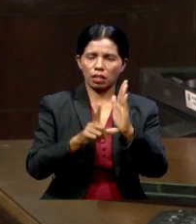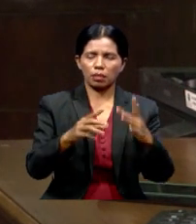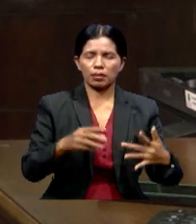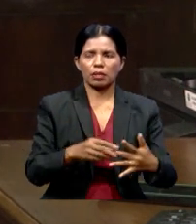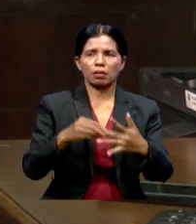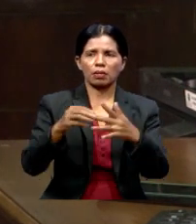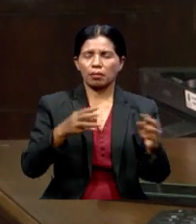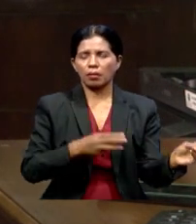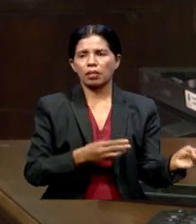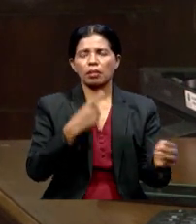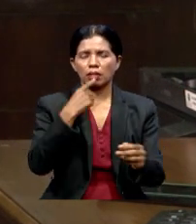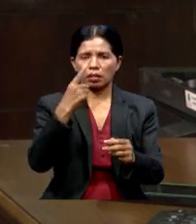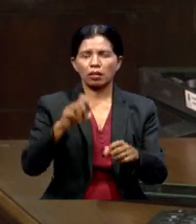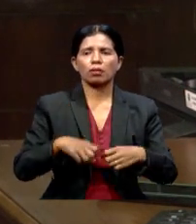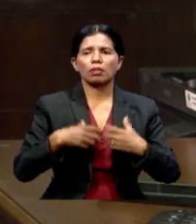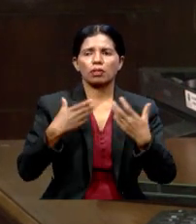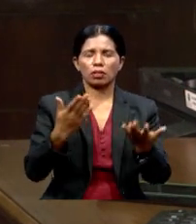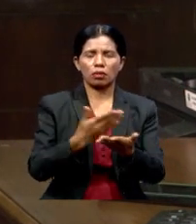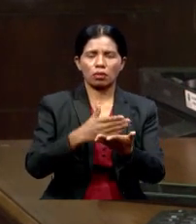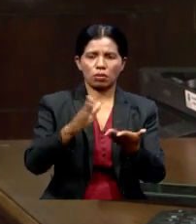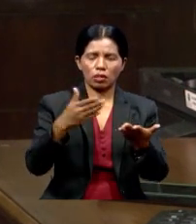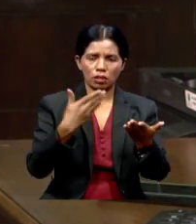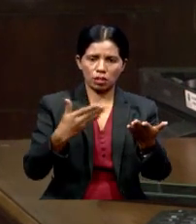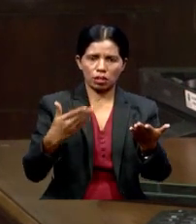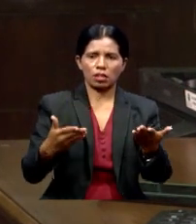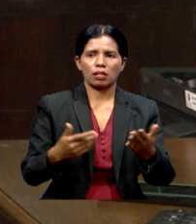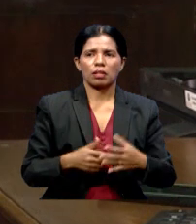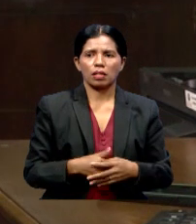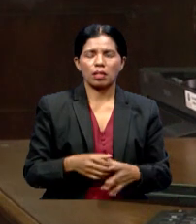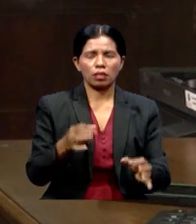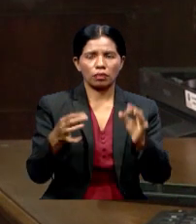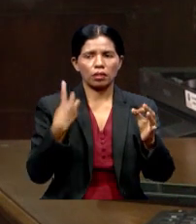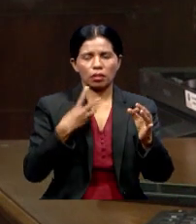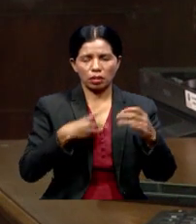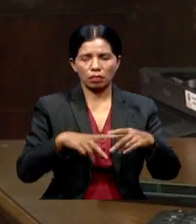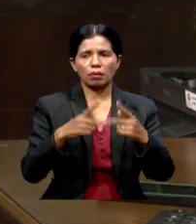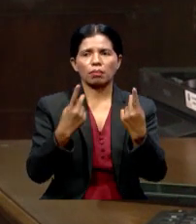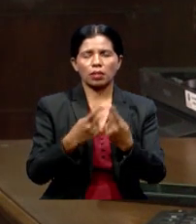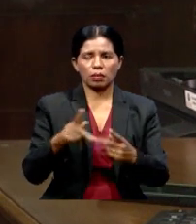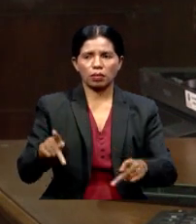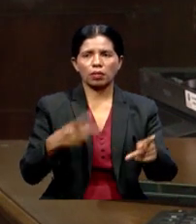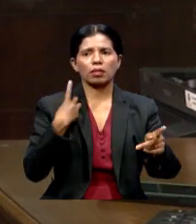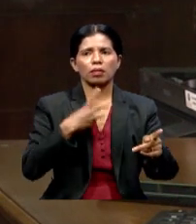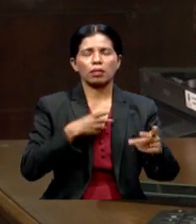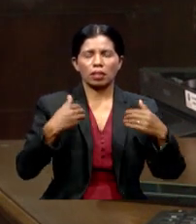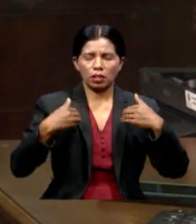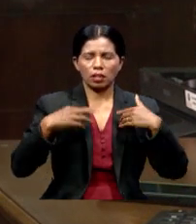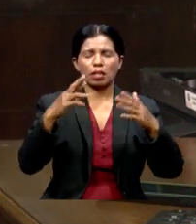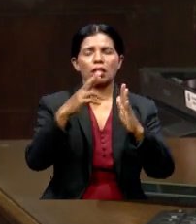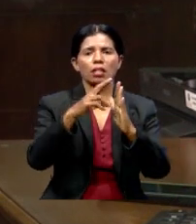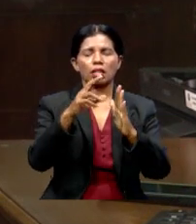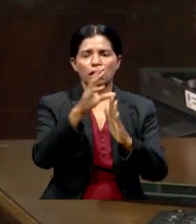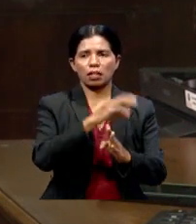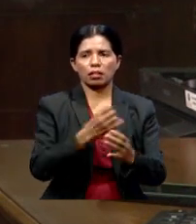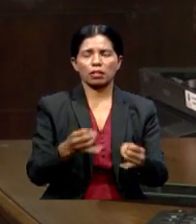bele orienta ou enxama que bele compras medicamentos né cari que ita ba empresa pública ita bele ir a regime especial ira cari